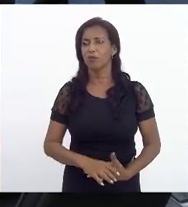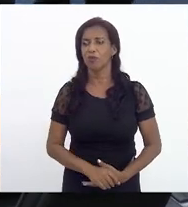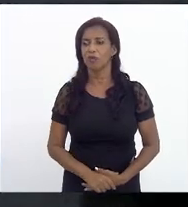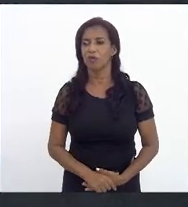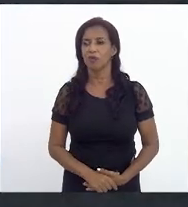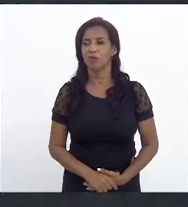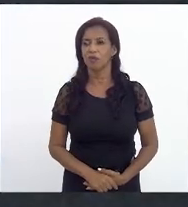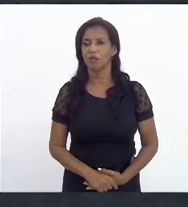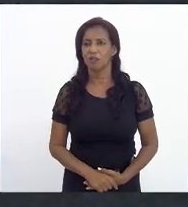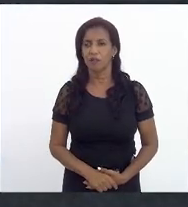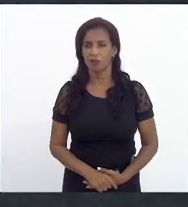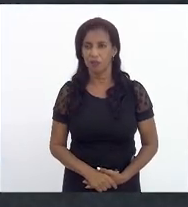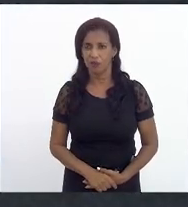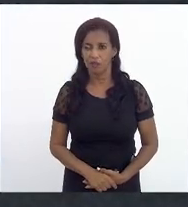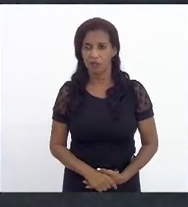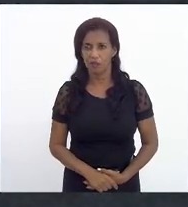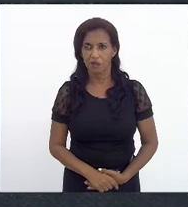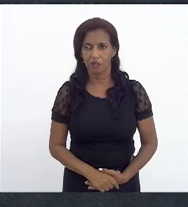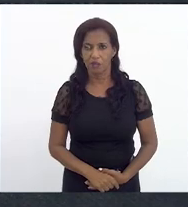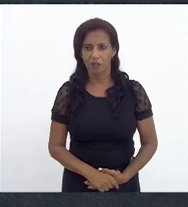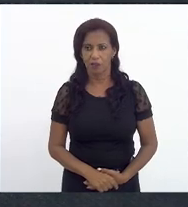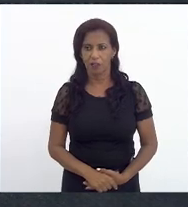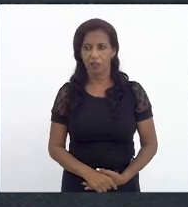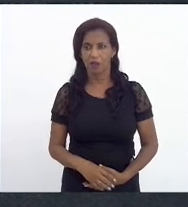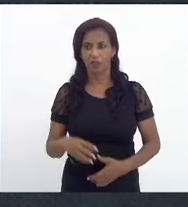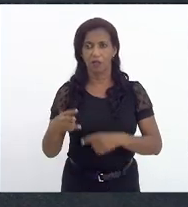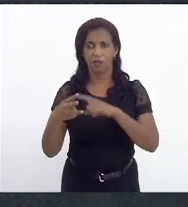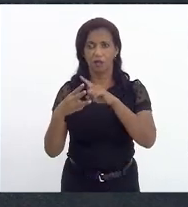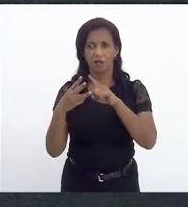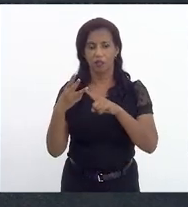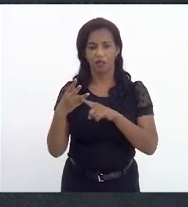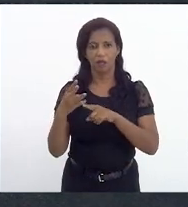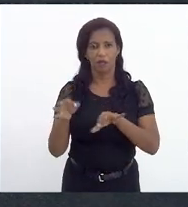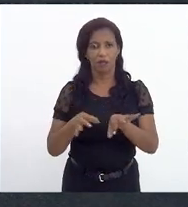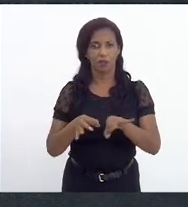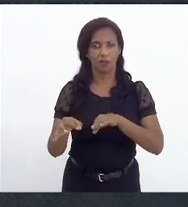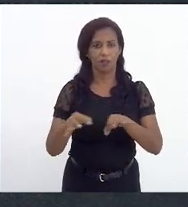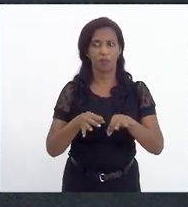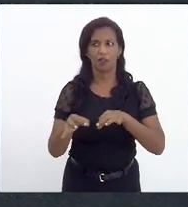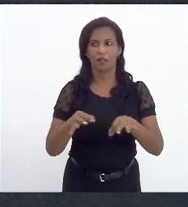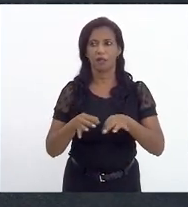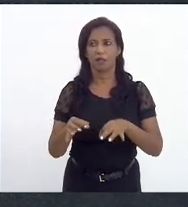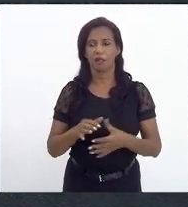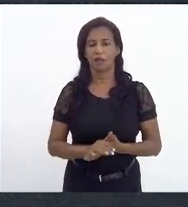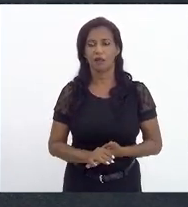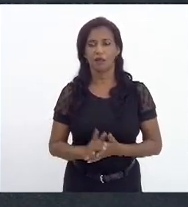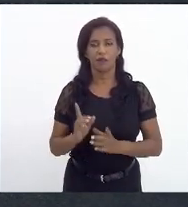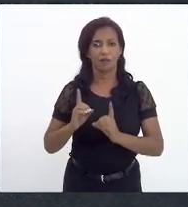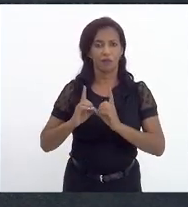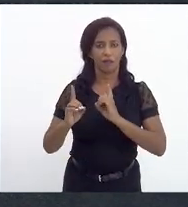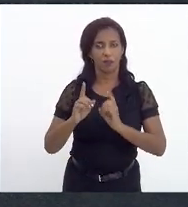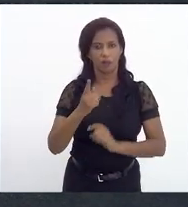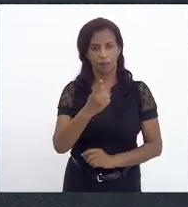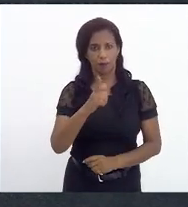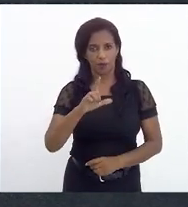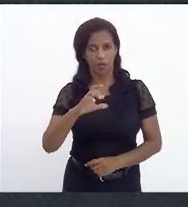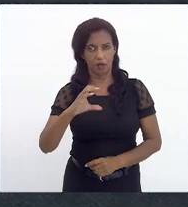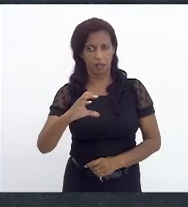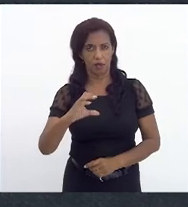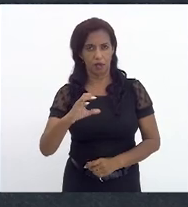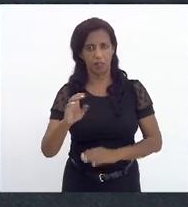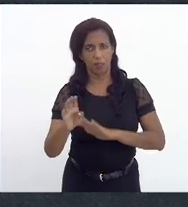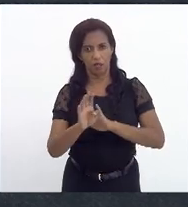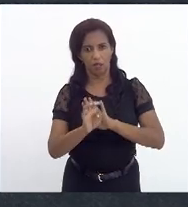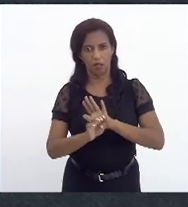O senhor amanhã, além dos três primeiros projetos, vai discutir o PLC e a emenda